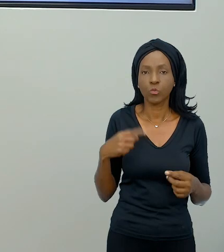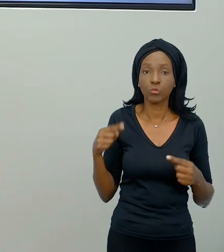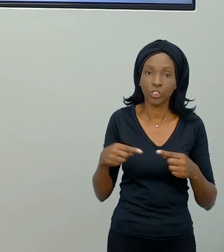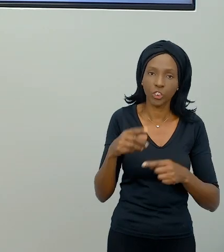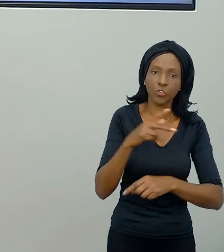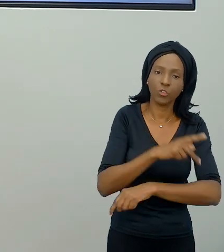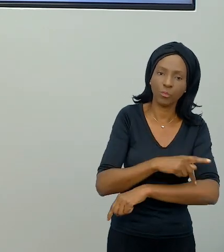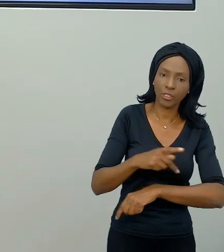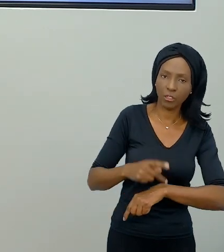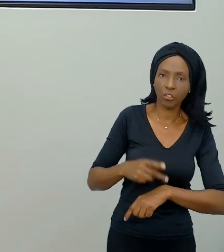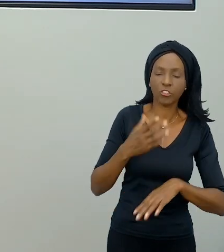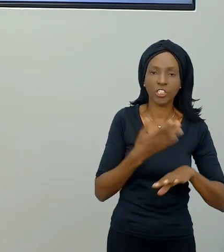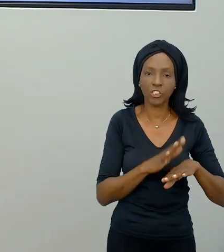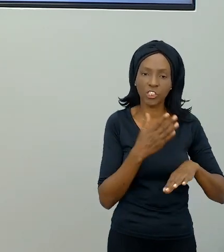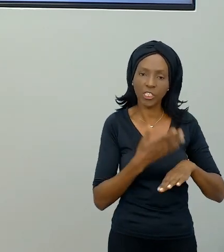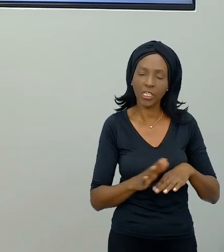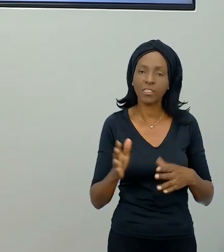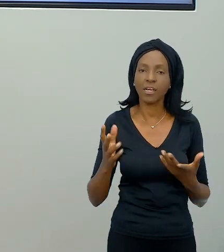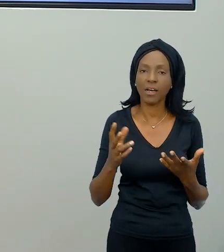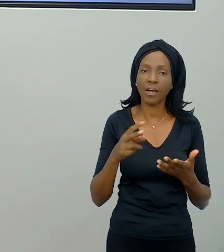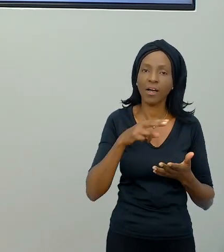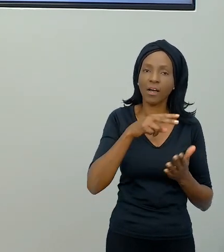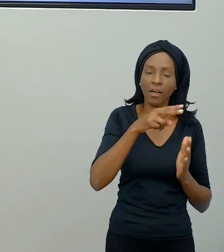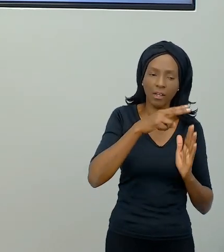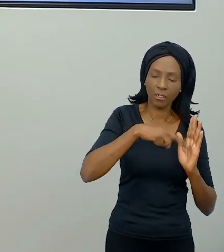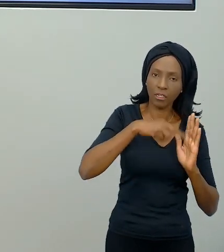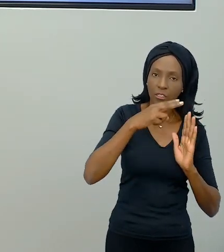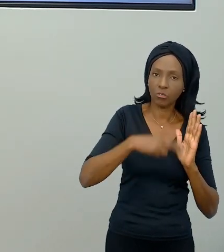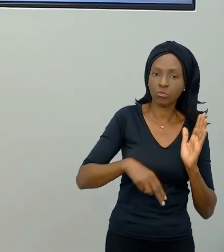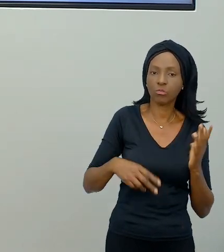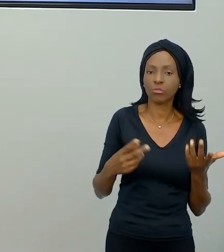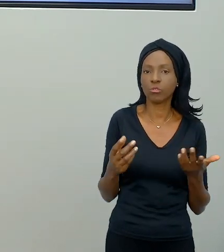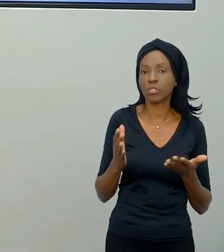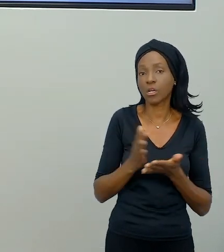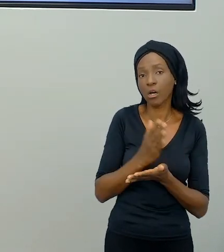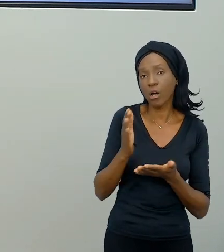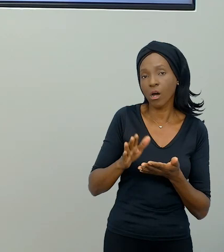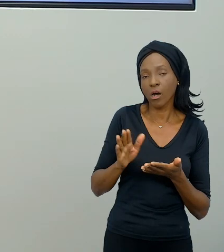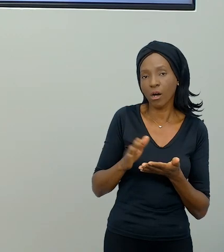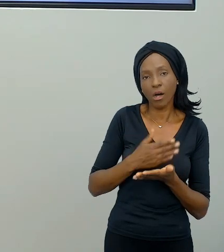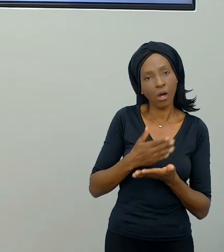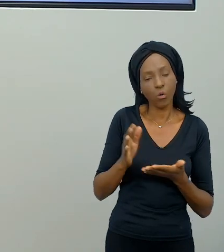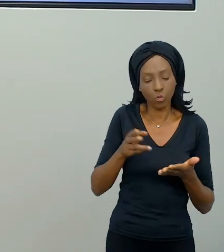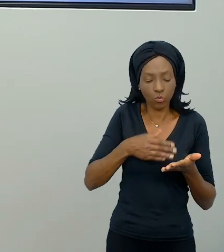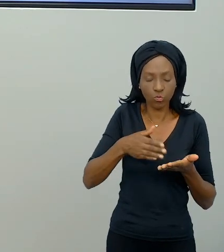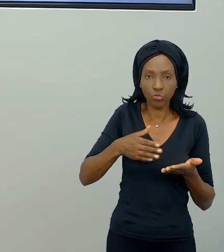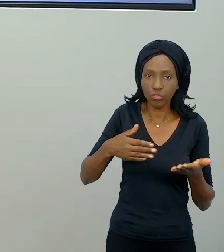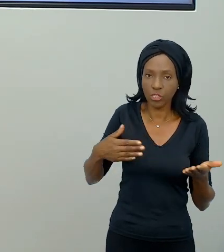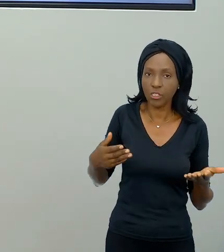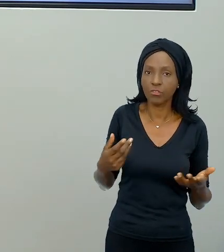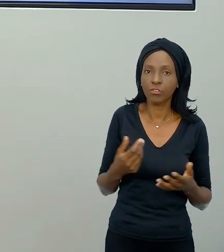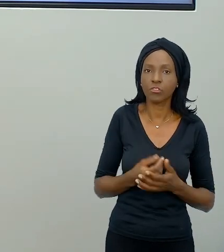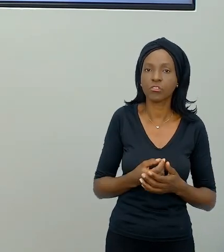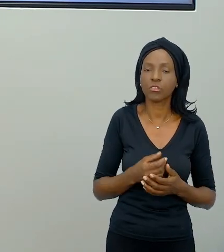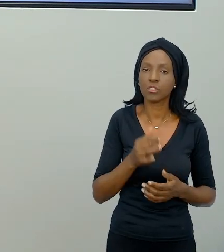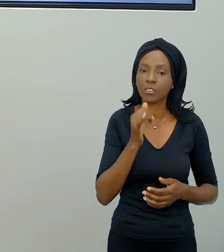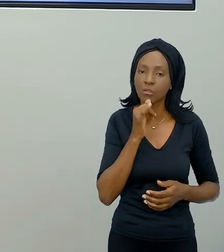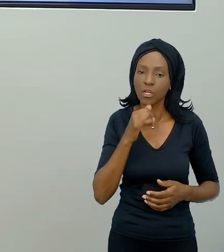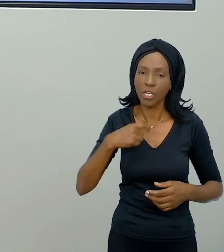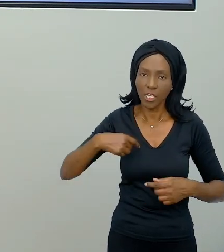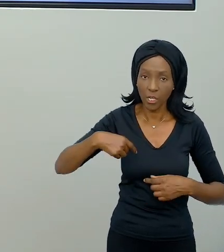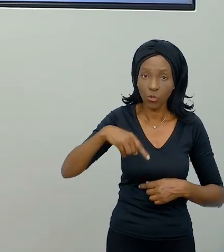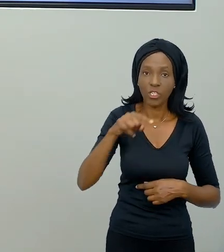desenvolver determinados aspectos de leitura relacionado a alguns livros que eu selecionava, eu passava na biblioteca, deixava os